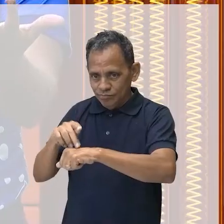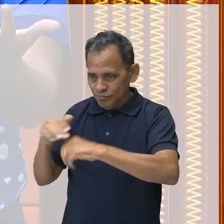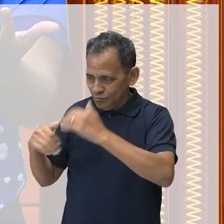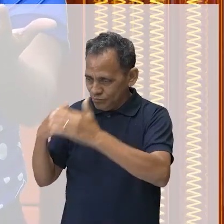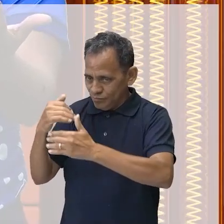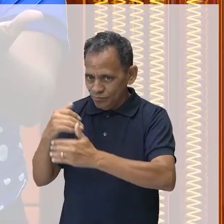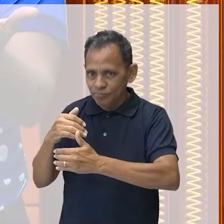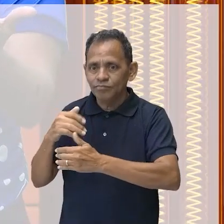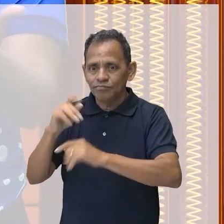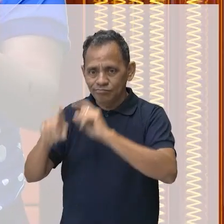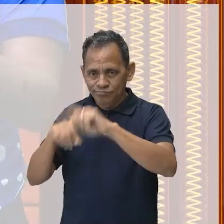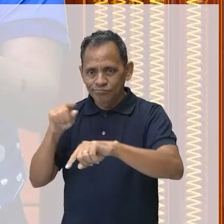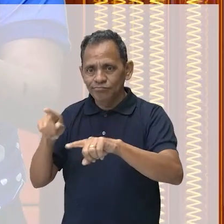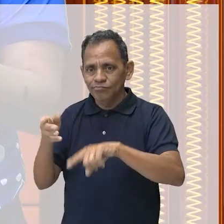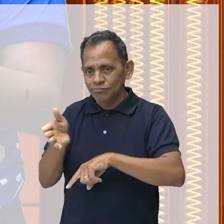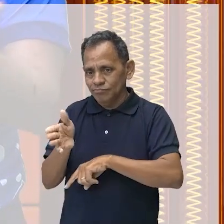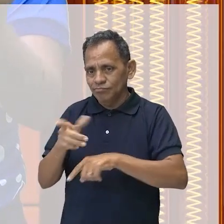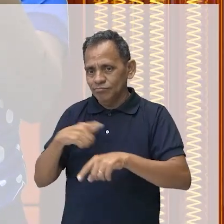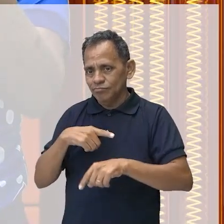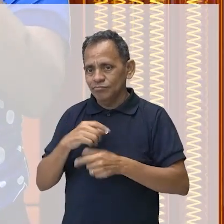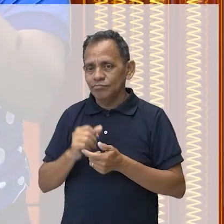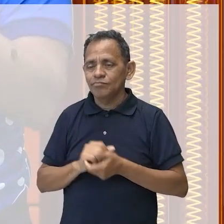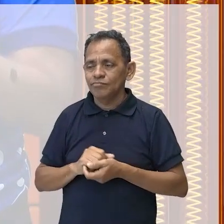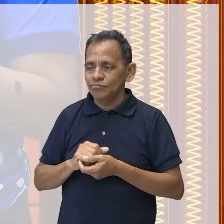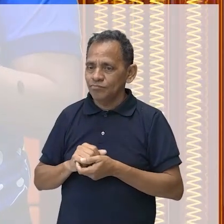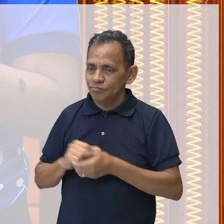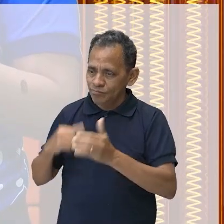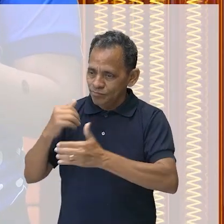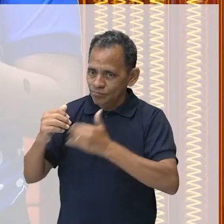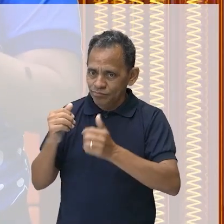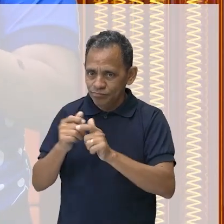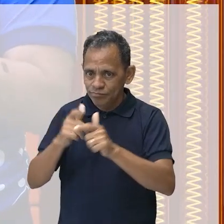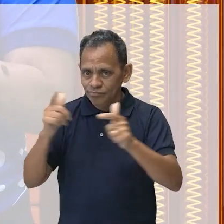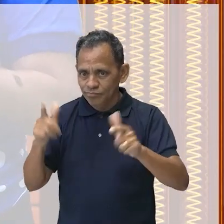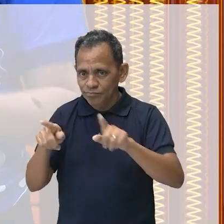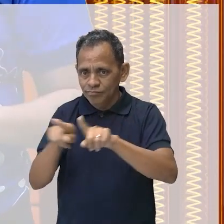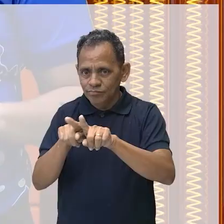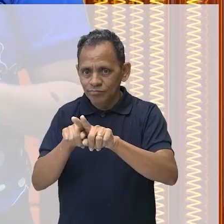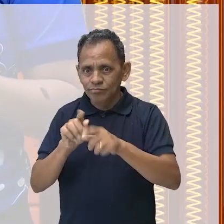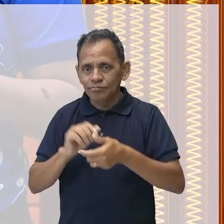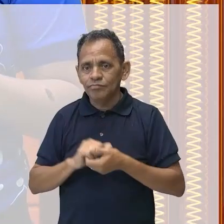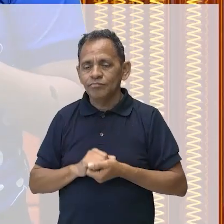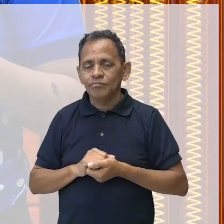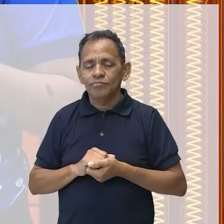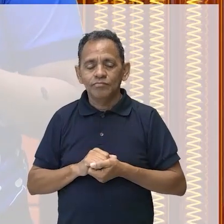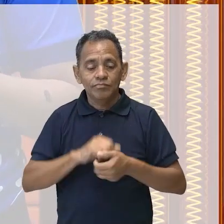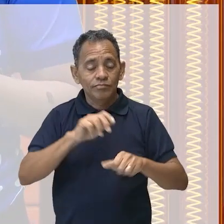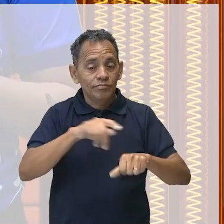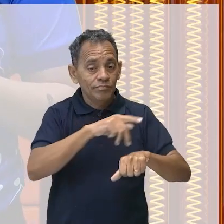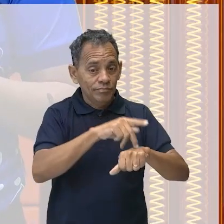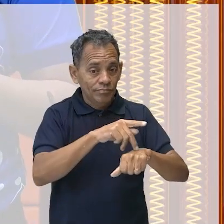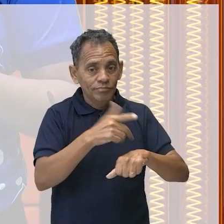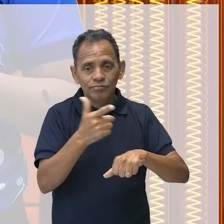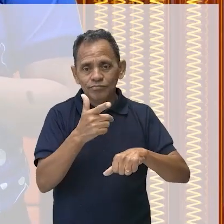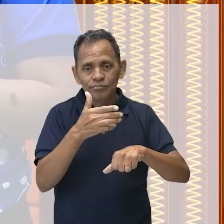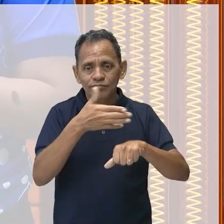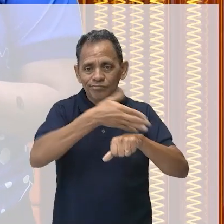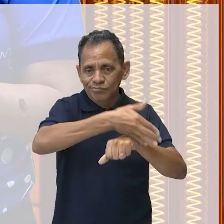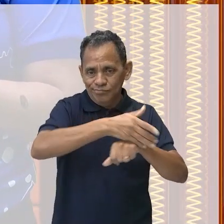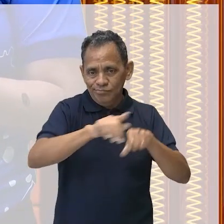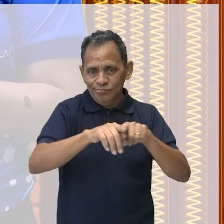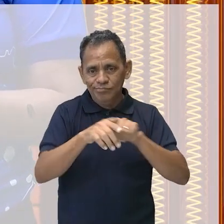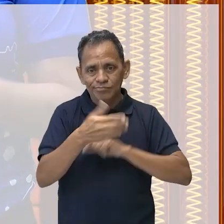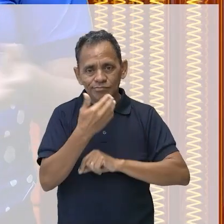né, com o seu desenvolvimento em larga escala, outros países aí, infelizmente, acabam não tendo acesso a